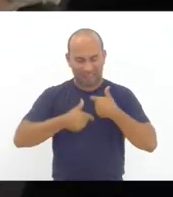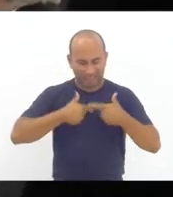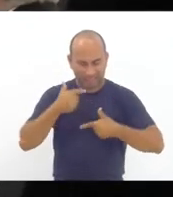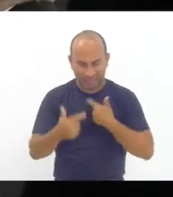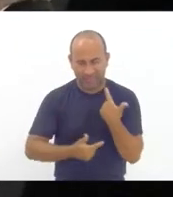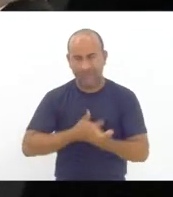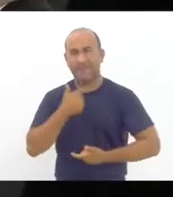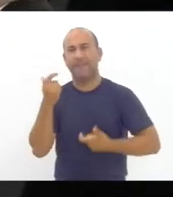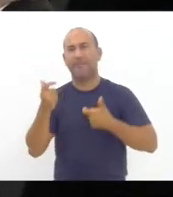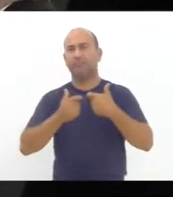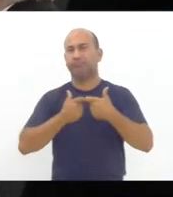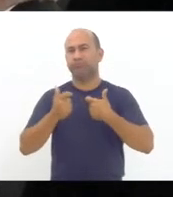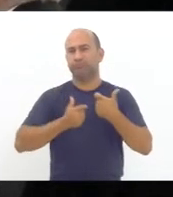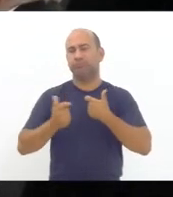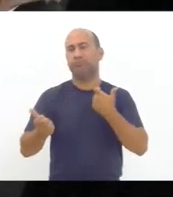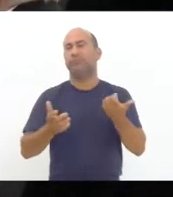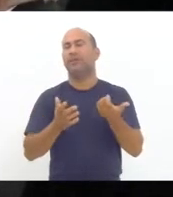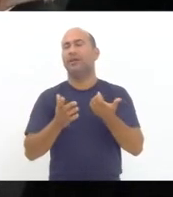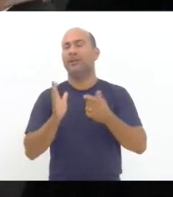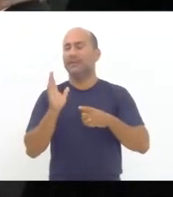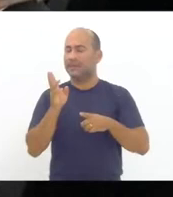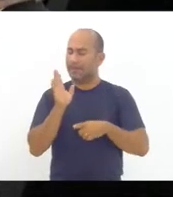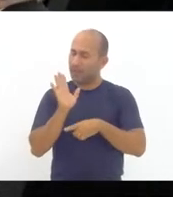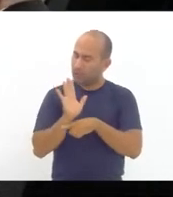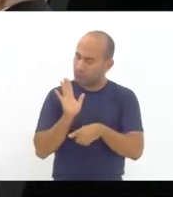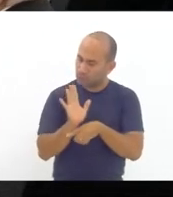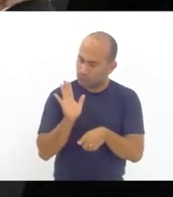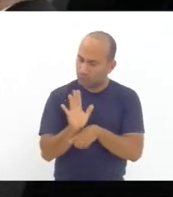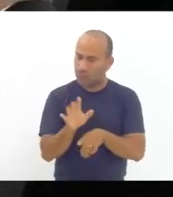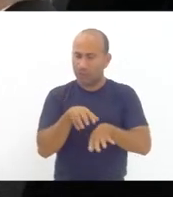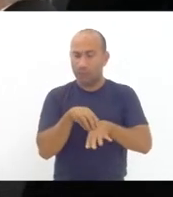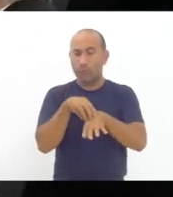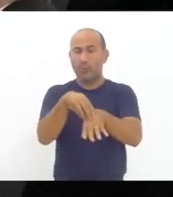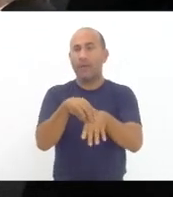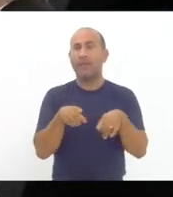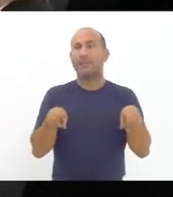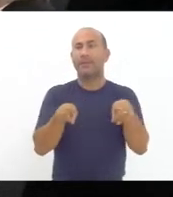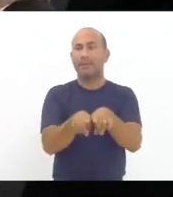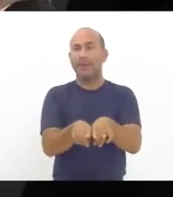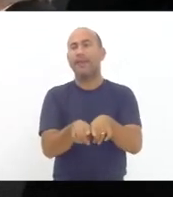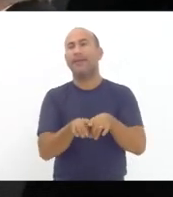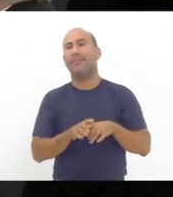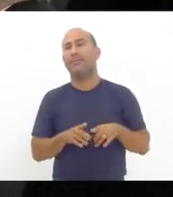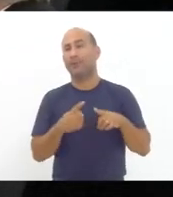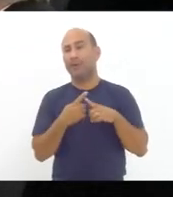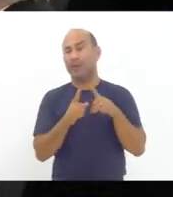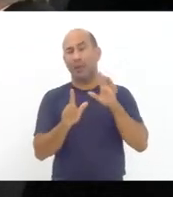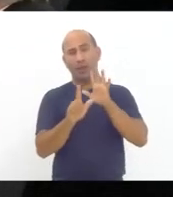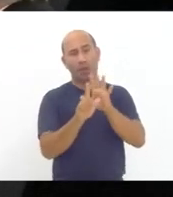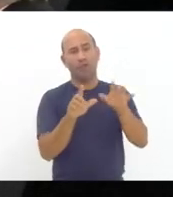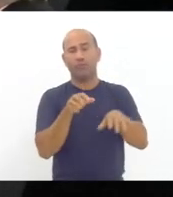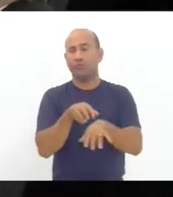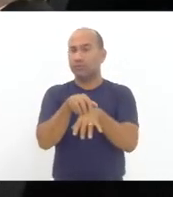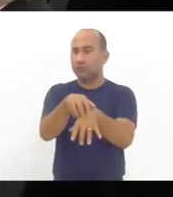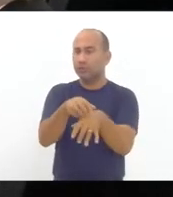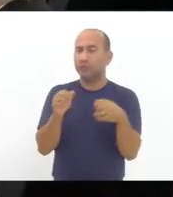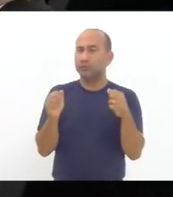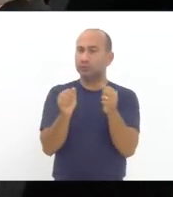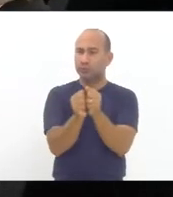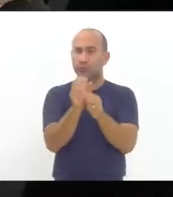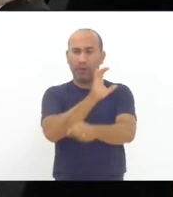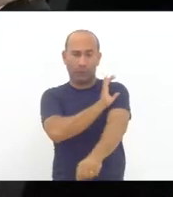colega de tantos conselhos aqui ele nos ajuda tanto no turismo também porque Comércio e turismo andam juntos com a cultura enfim